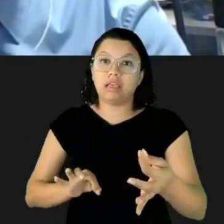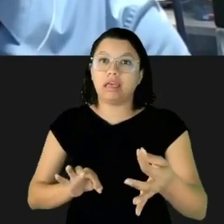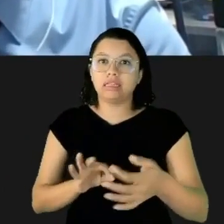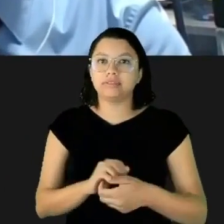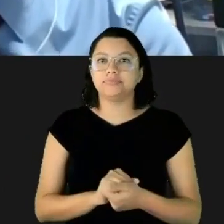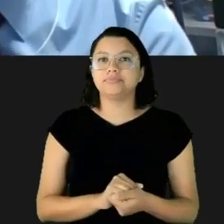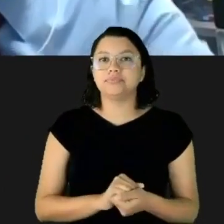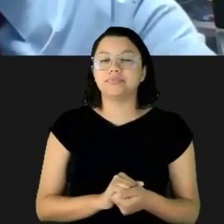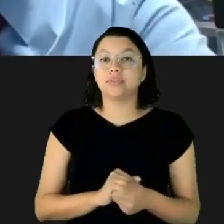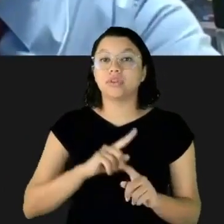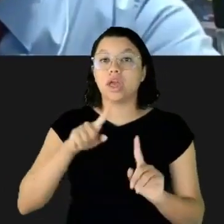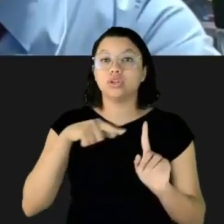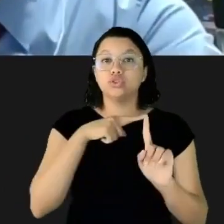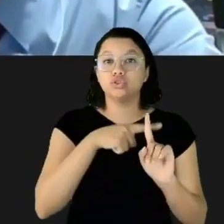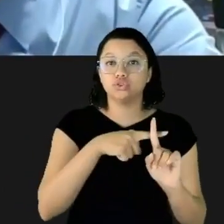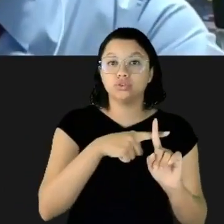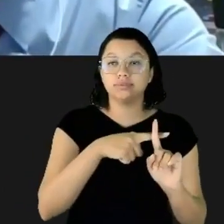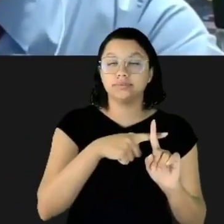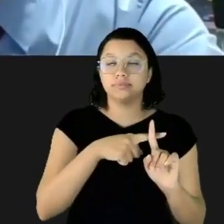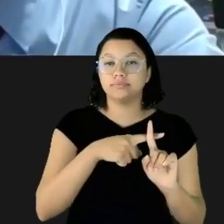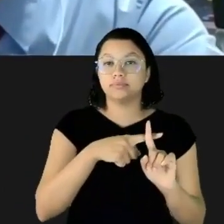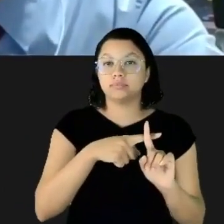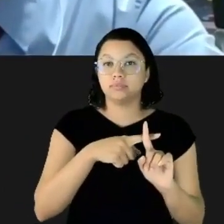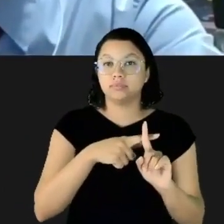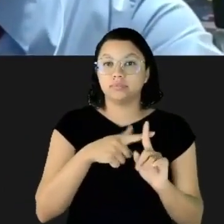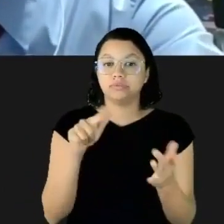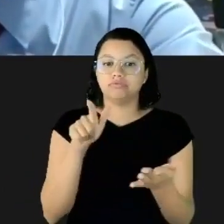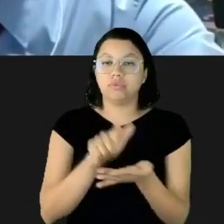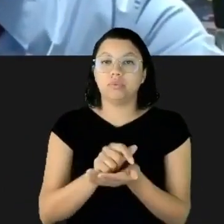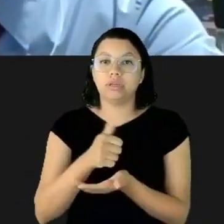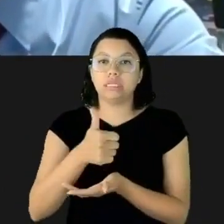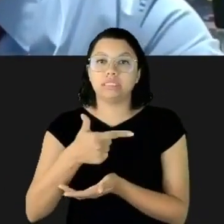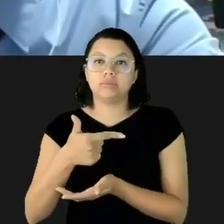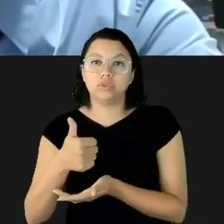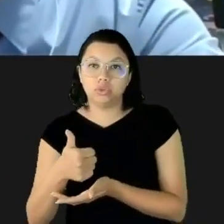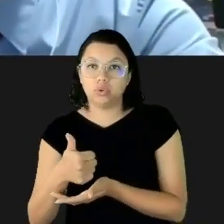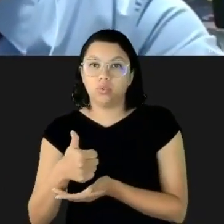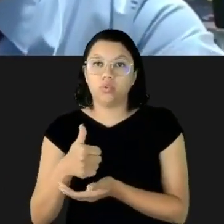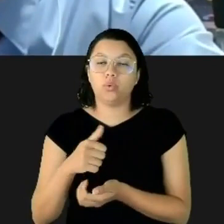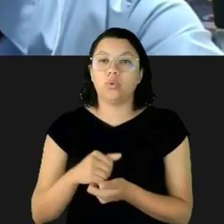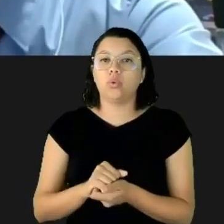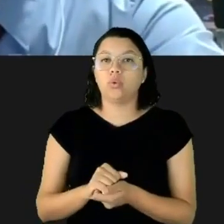adicionar e você coloca aqui folha 121